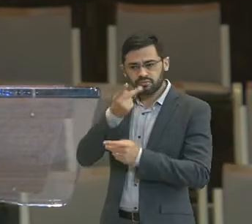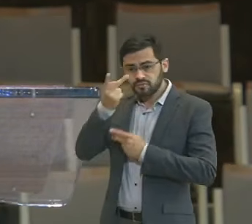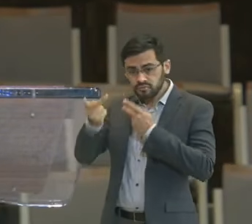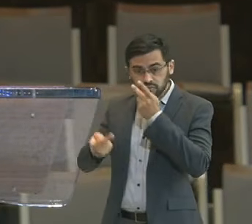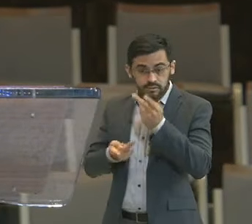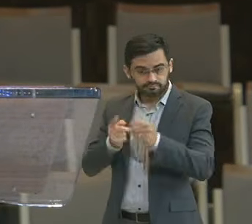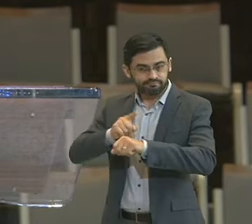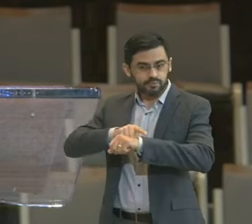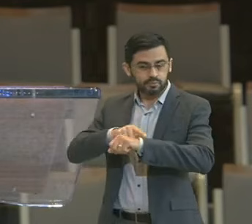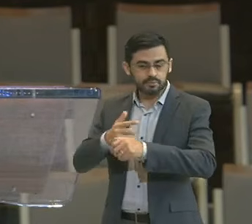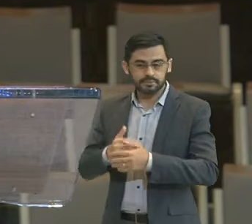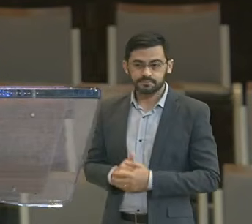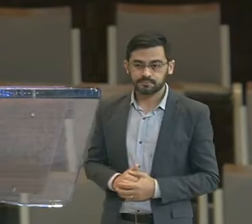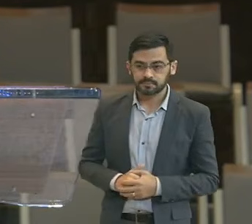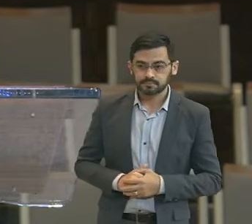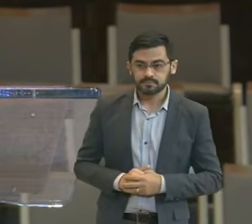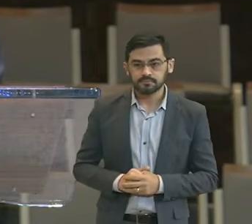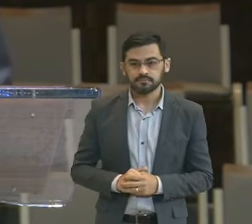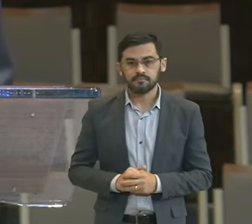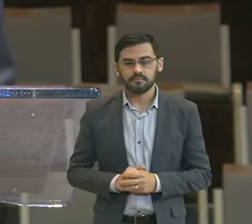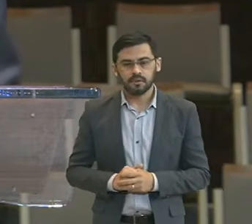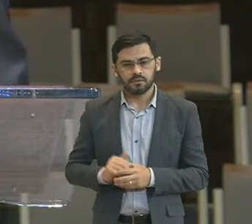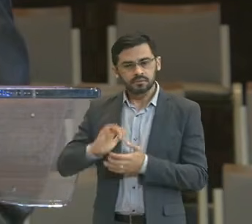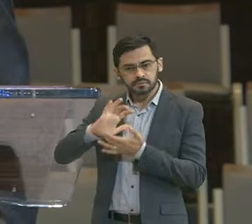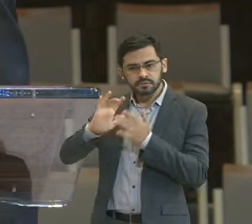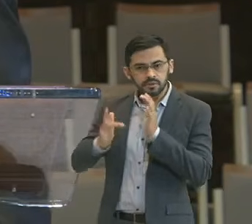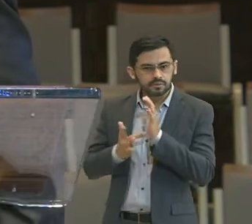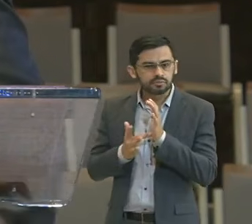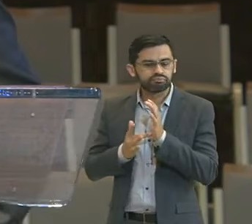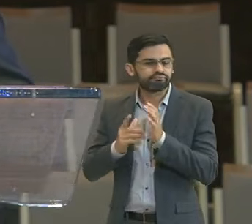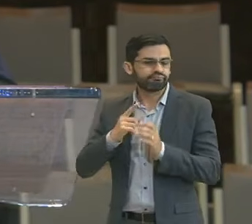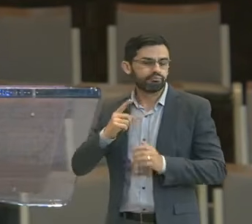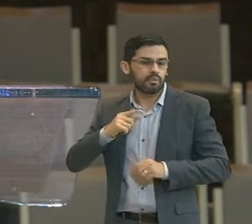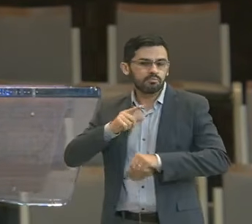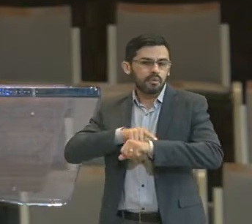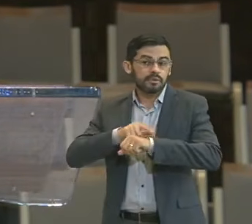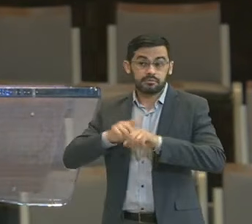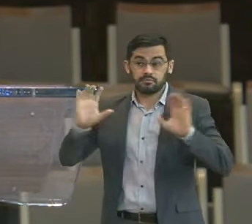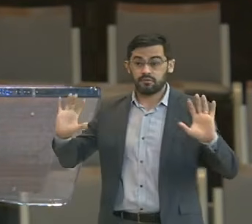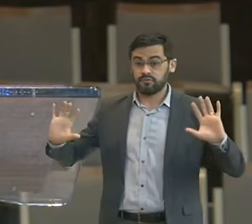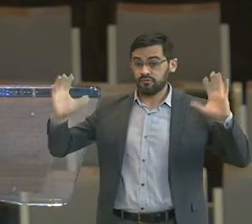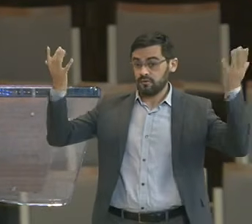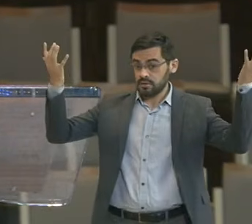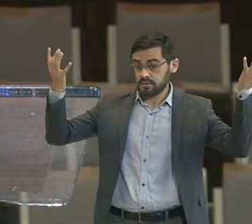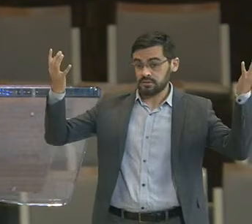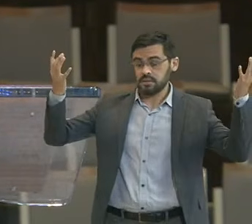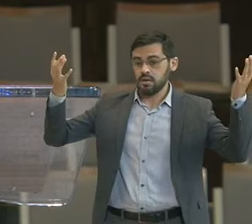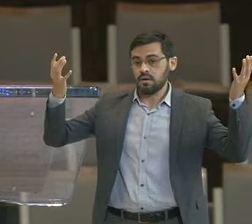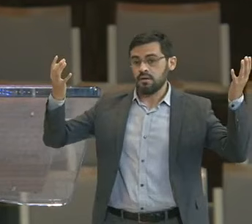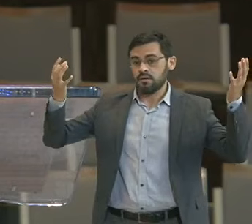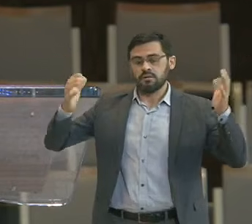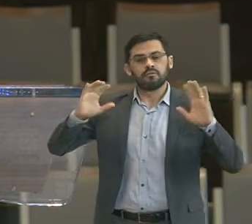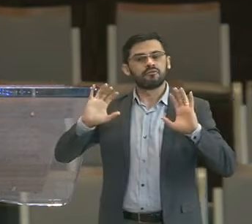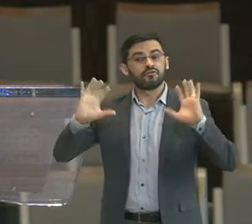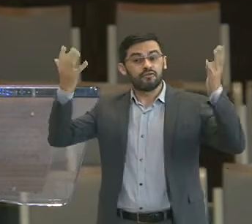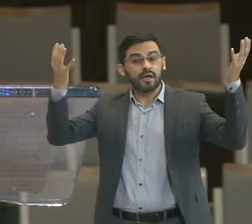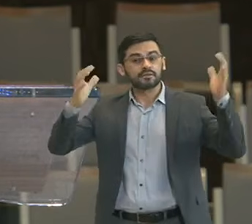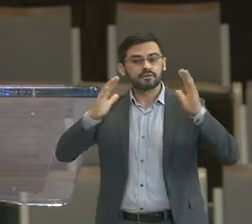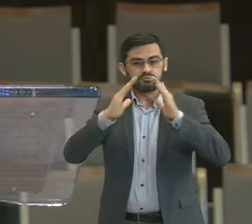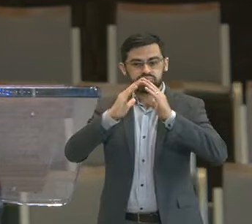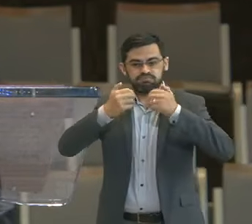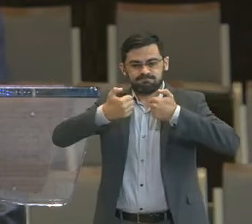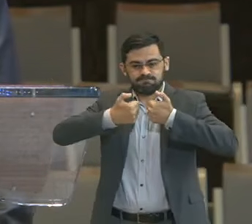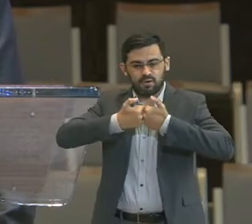essas palavras. Jesus estava participando de uma das festas judaicas chamada Festa